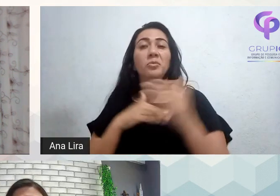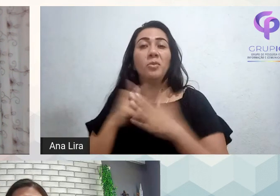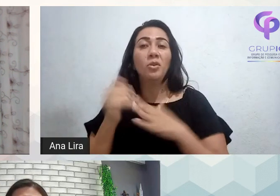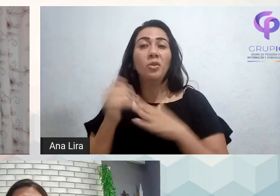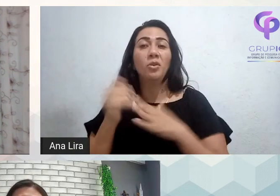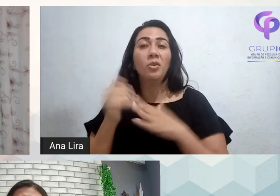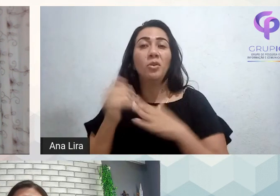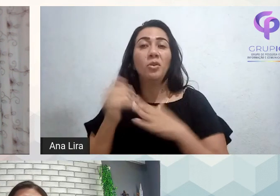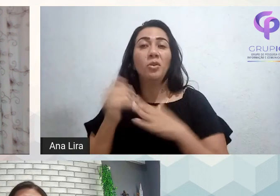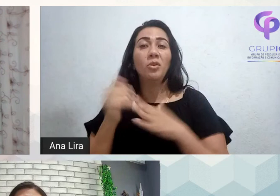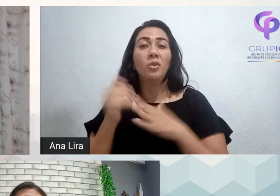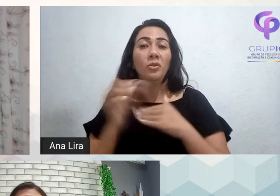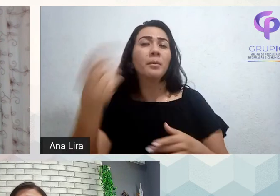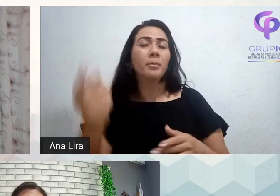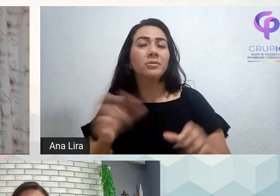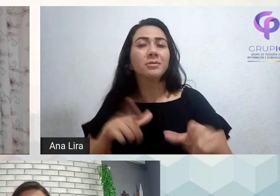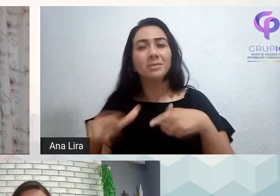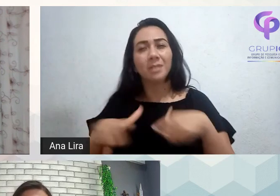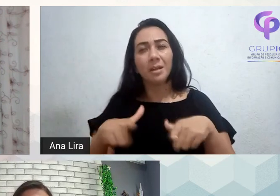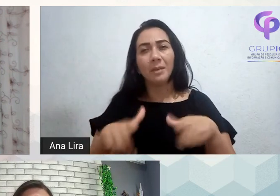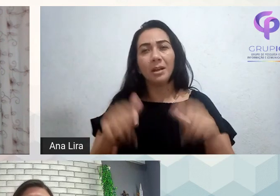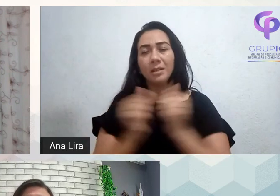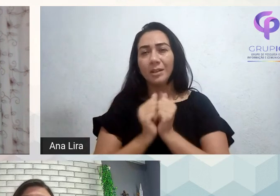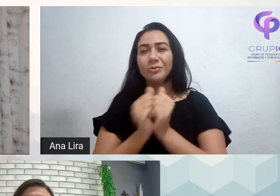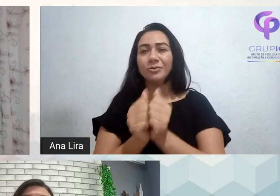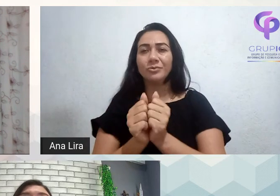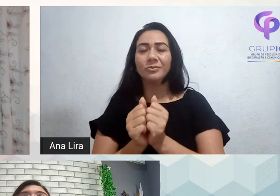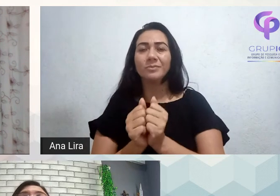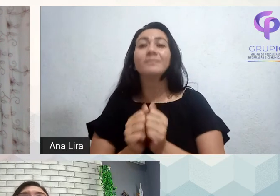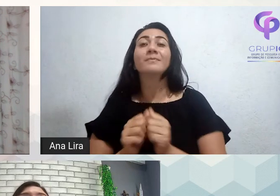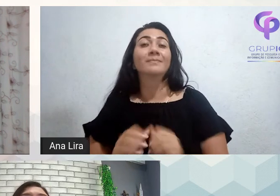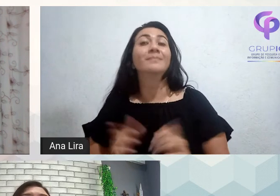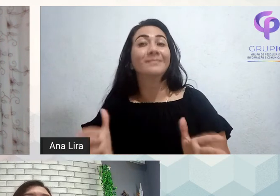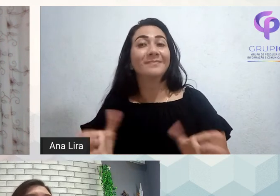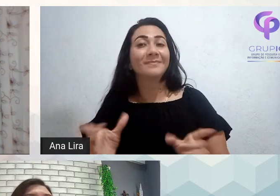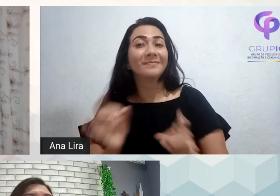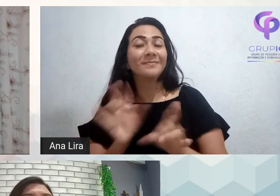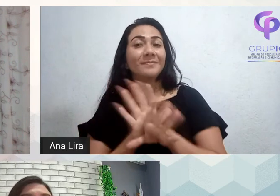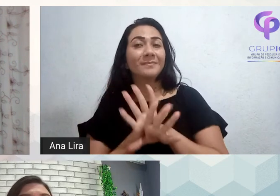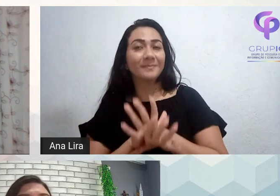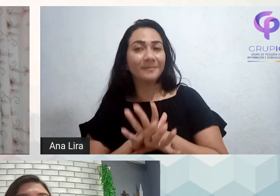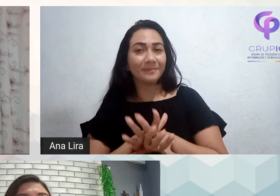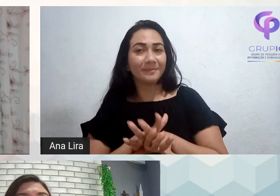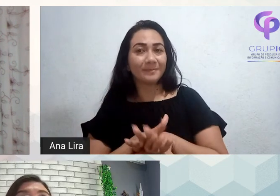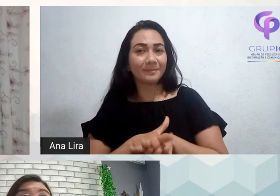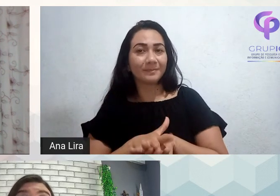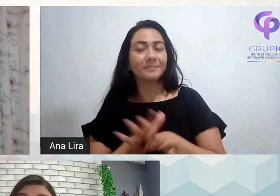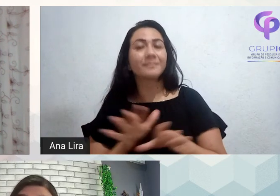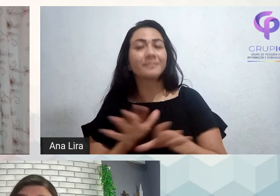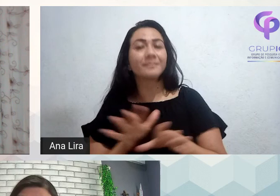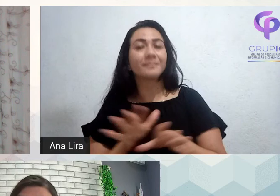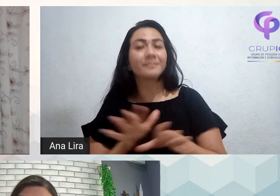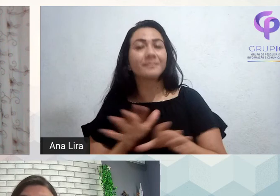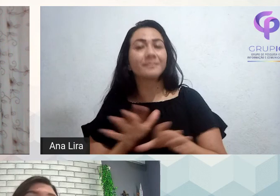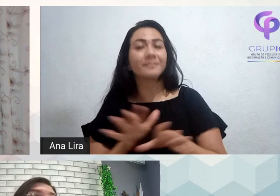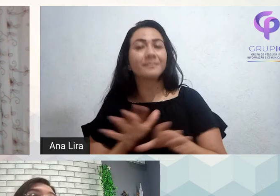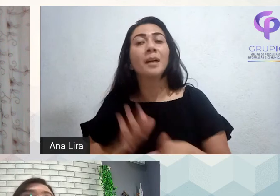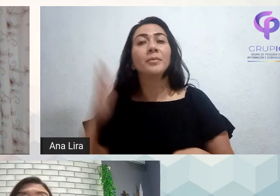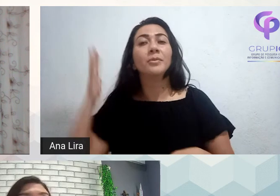atuar na sociedade como um todo. Então, chegamos ao final da nossa live de